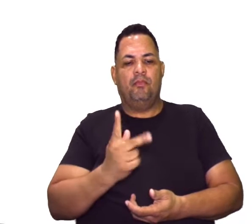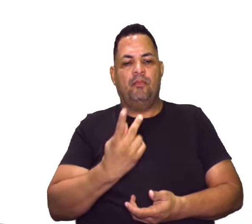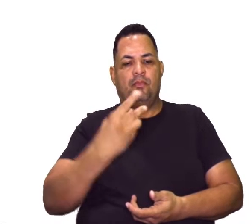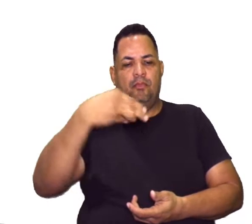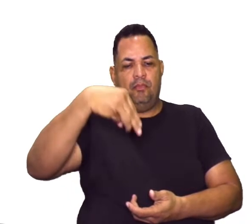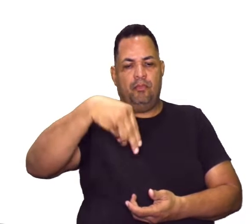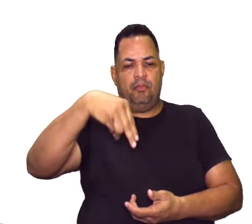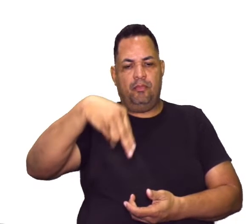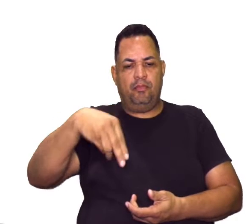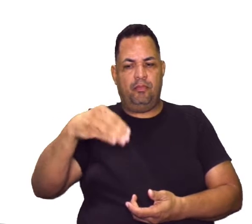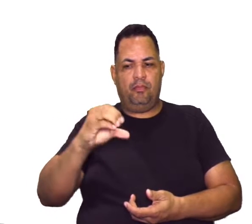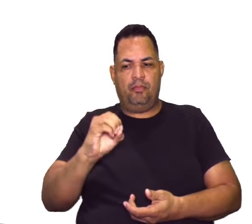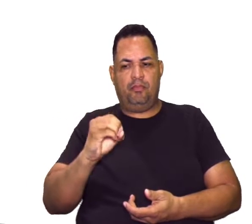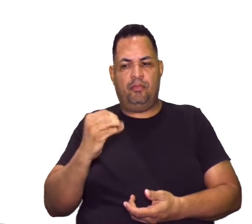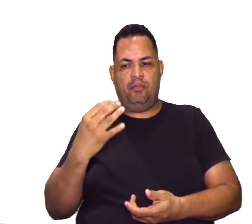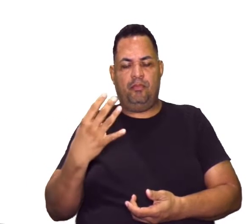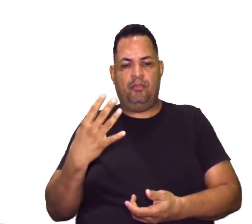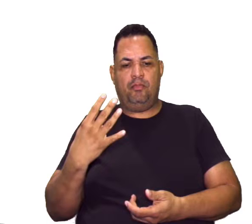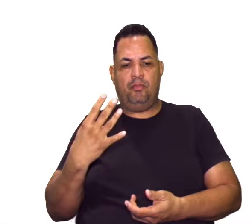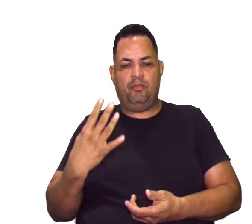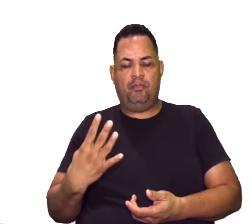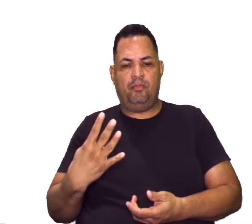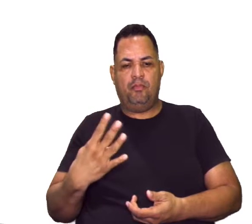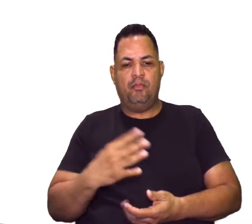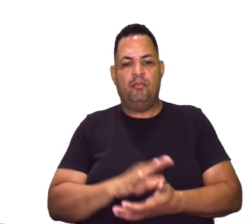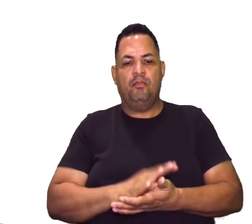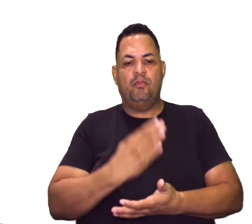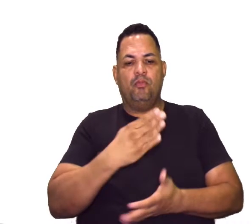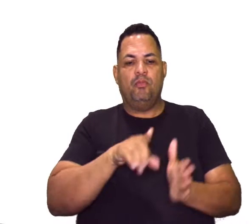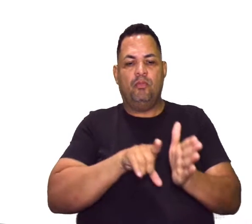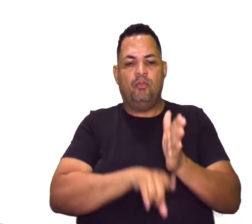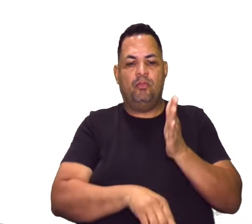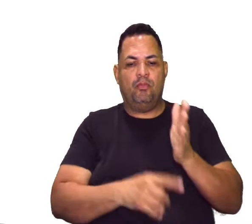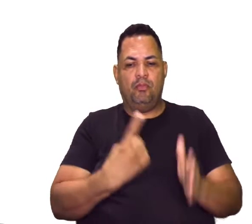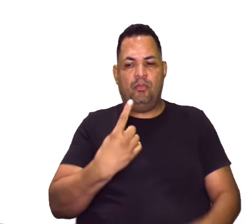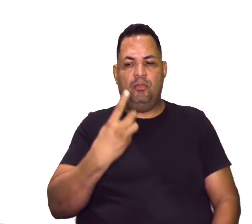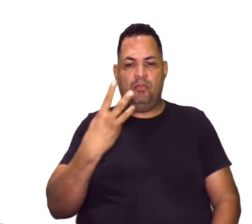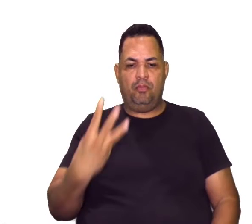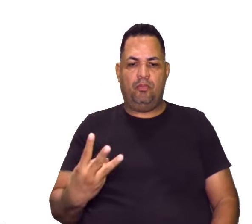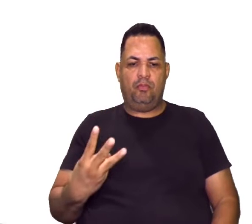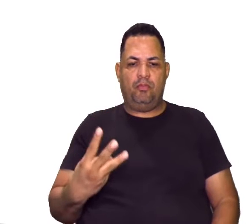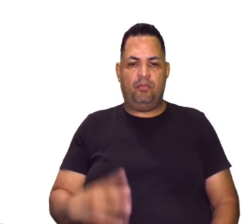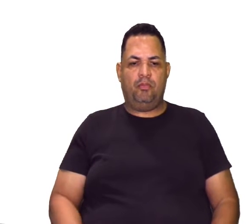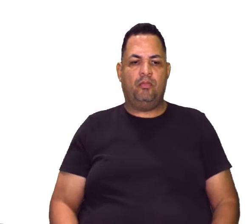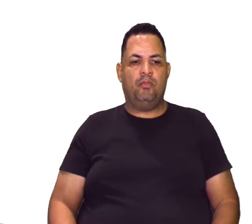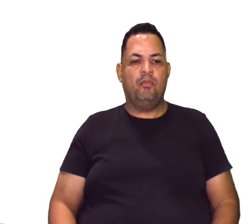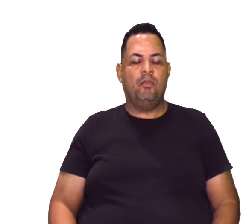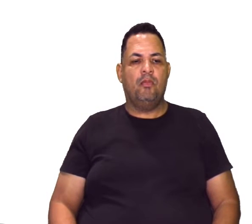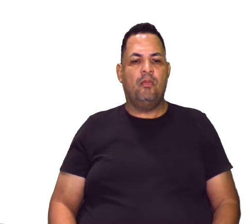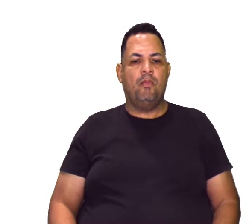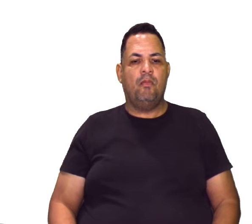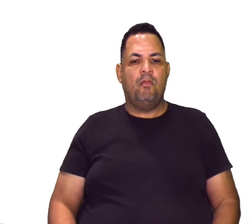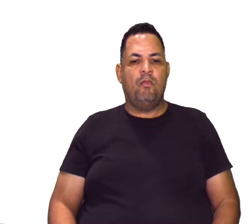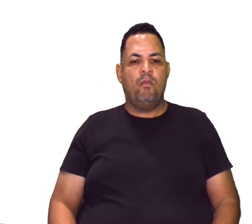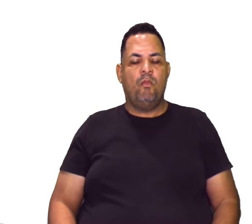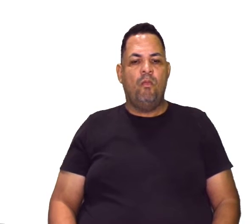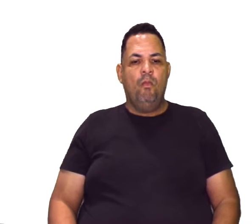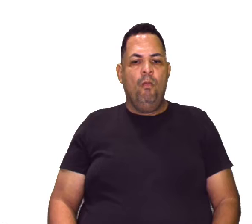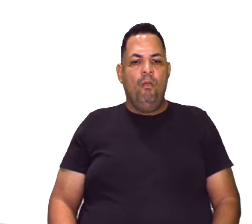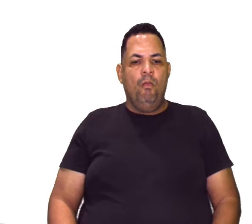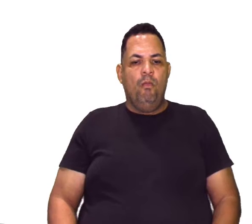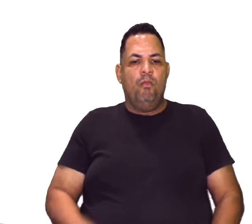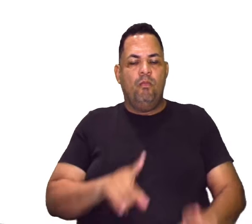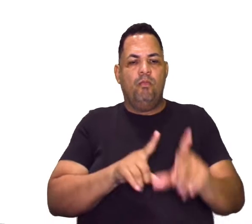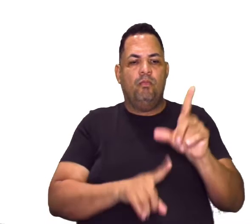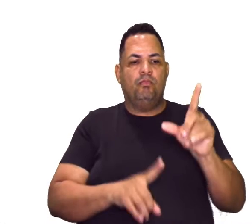HMNO4, ou seja, 4 menos 1, 3, tá certo? E lá, exatamente, olha aí,